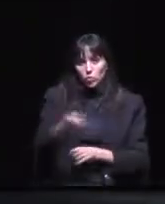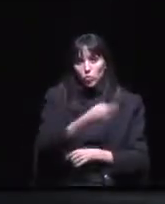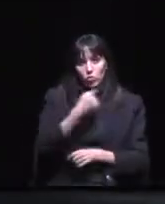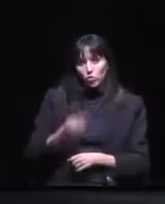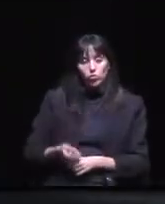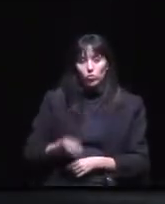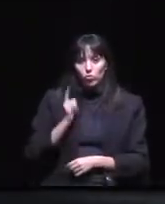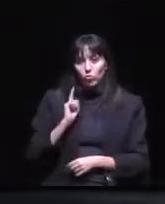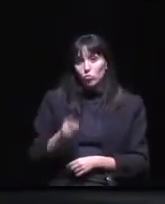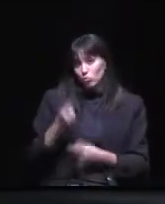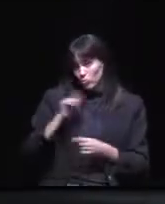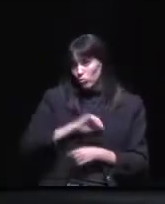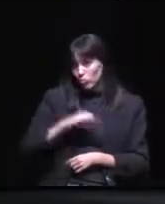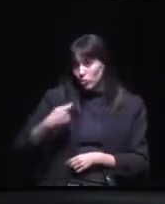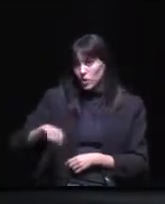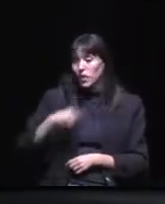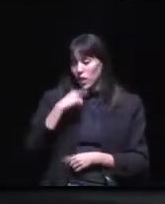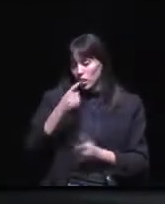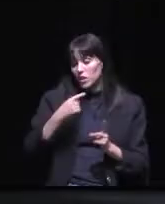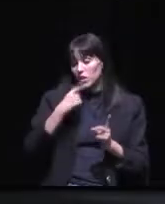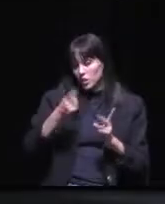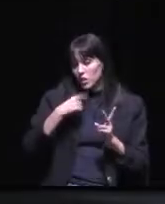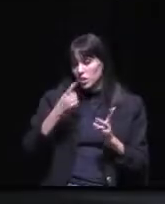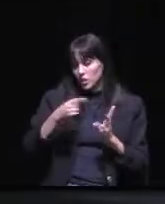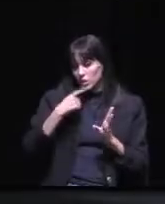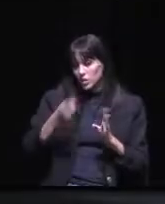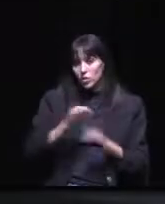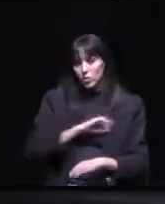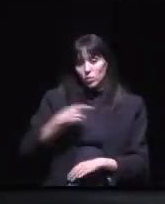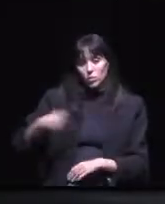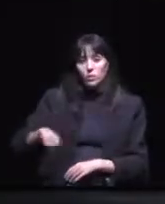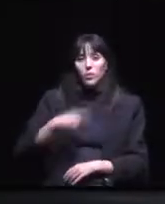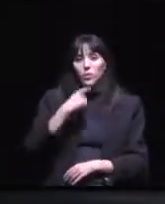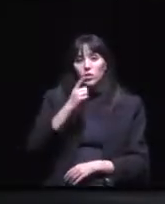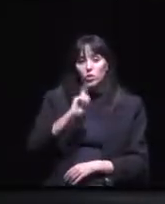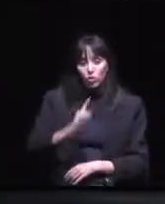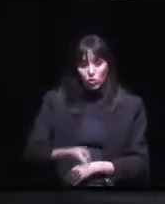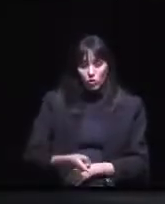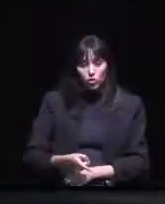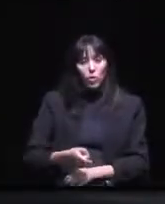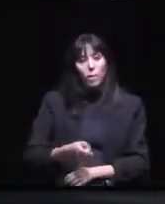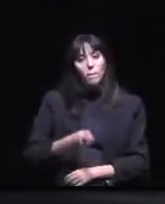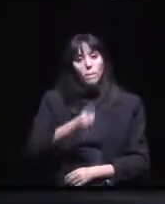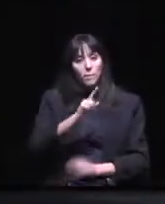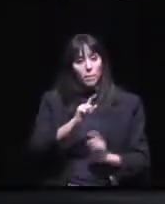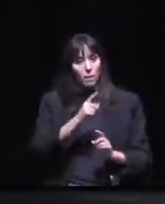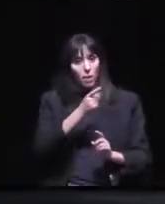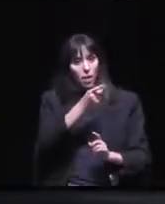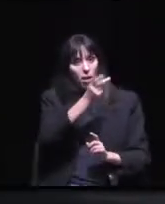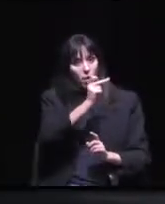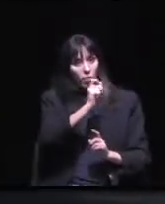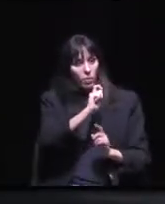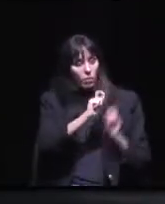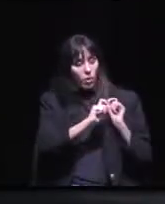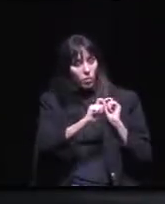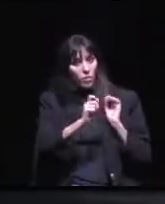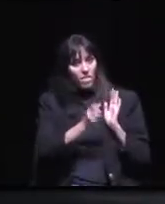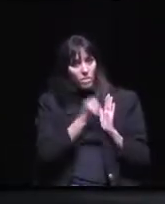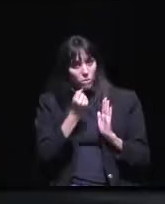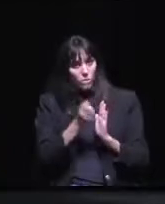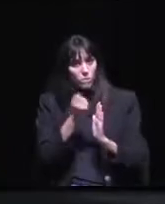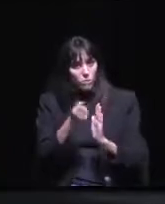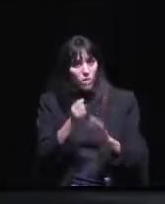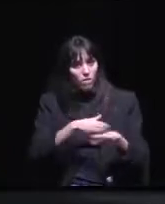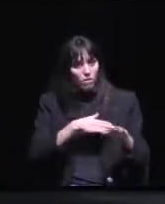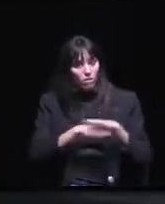repita. Depois de ouvirmos o Sr. Presidente a designar o primeiro ano de mandato como um ano de concretização e a